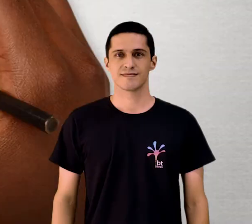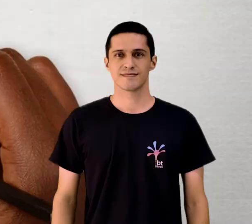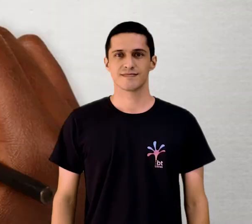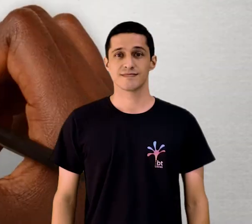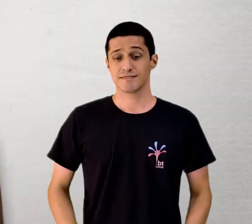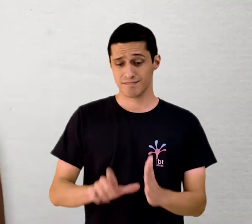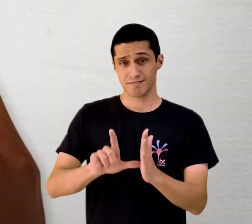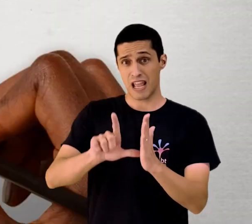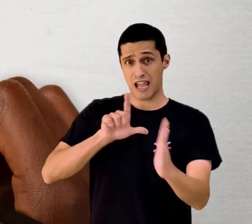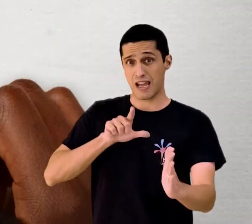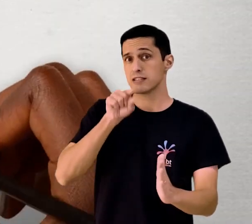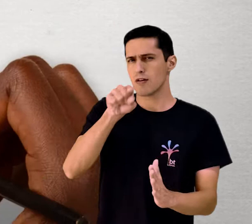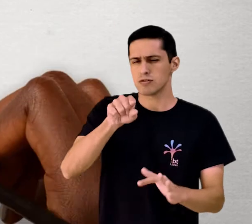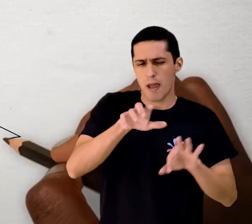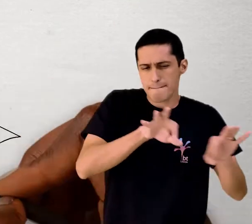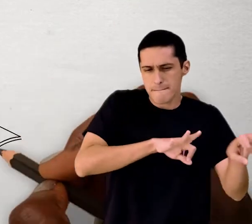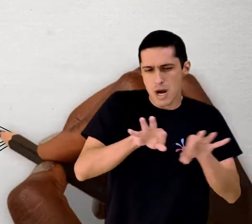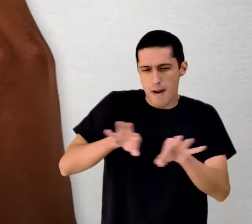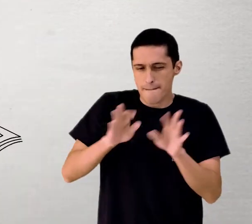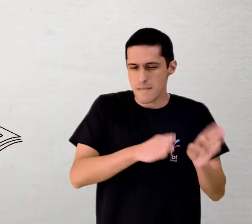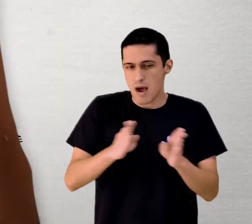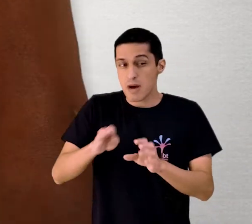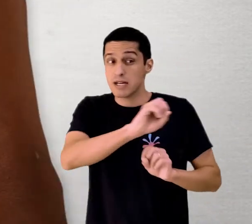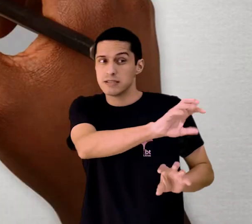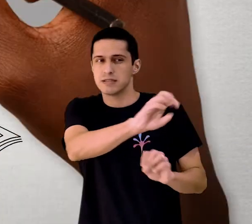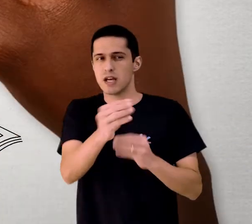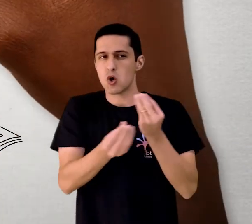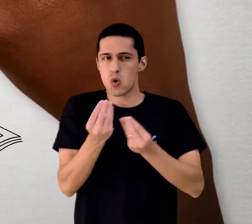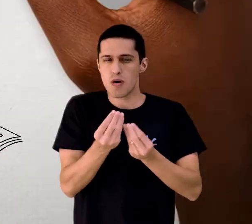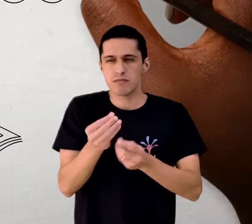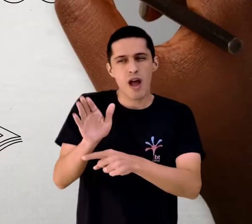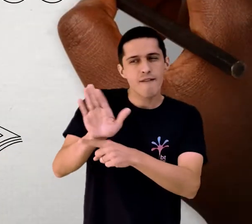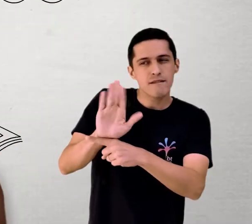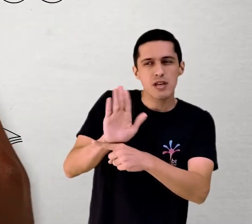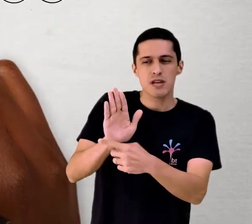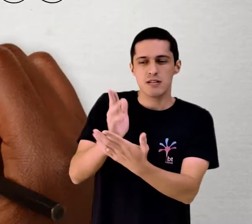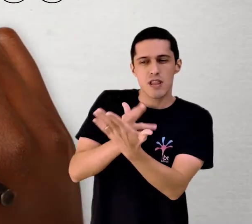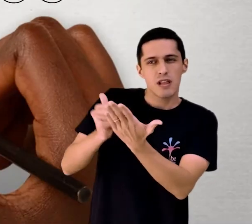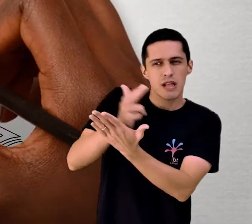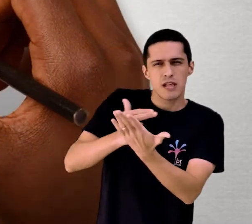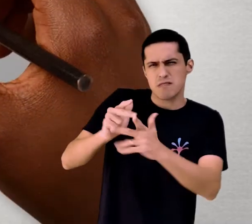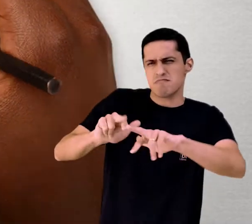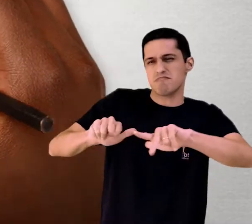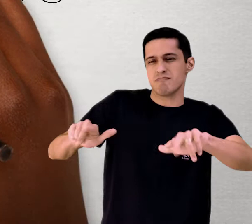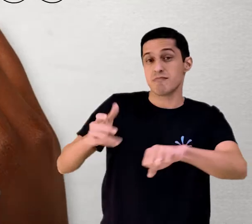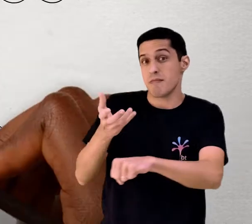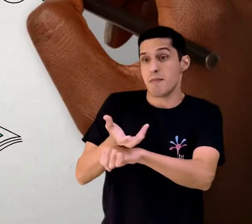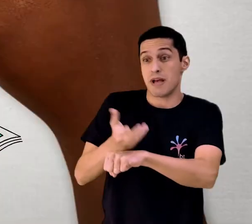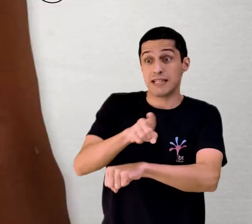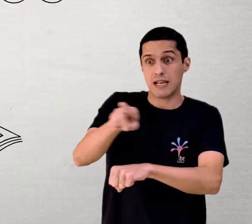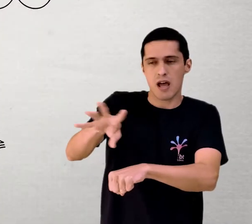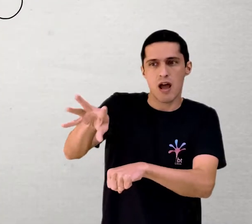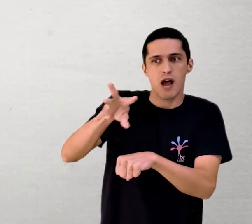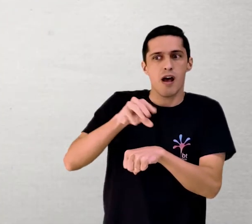Você planejou com empenho uma sequência didática, envolvendo diferentes mídias, linguagens, articulando-se a outras